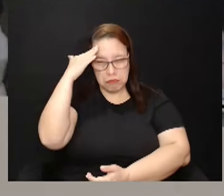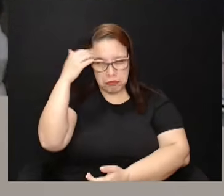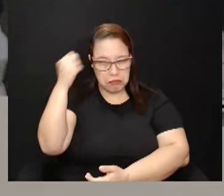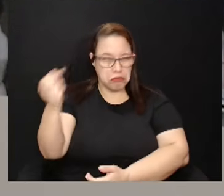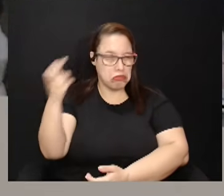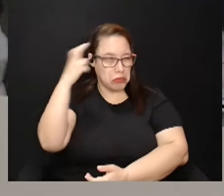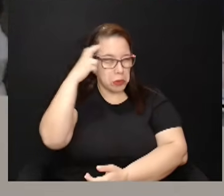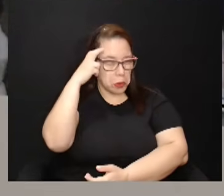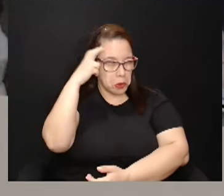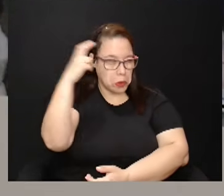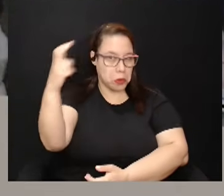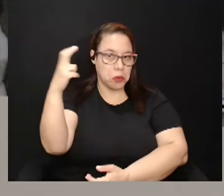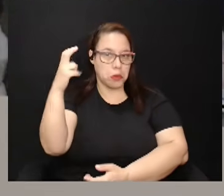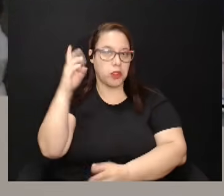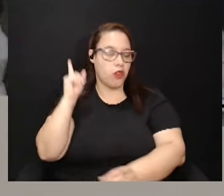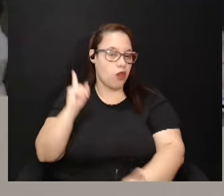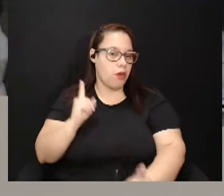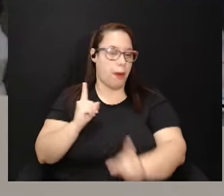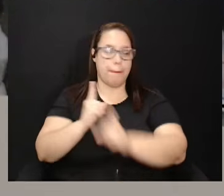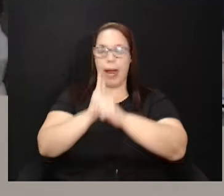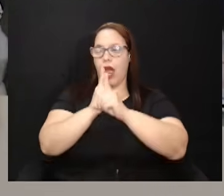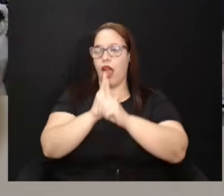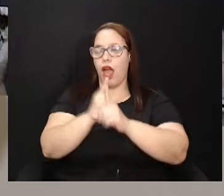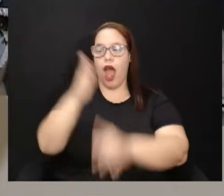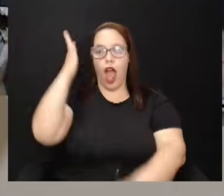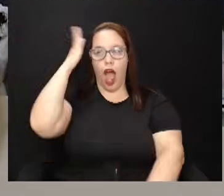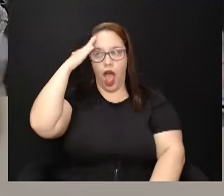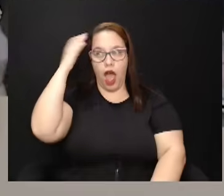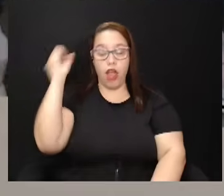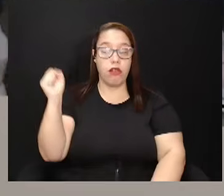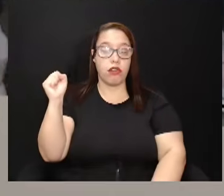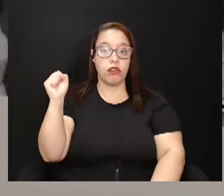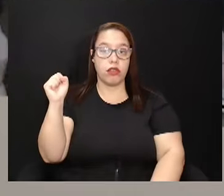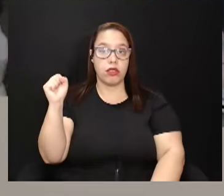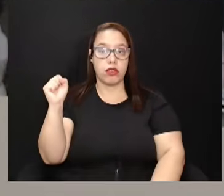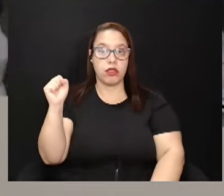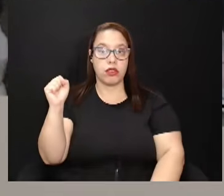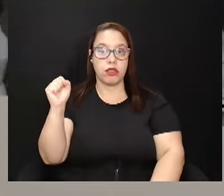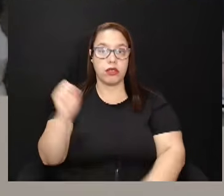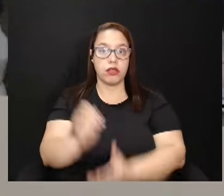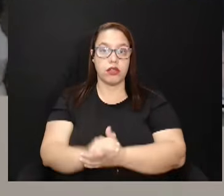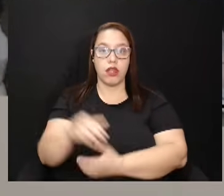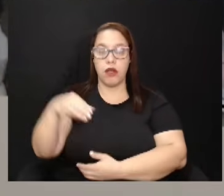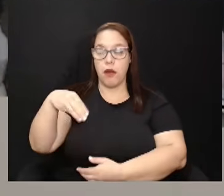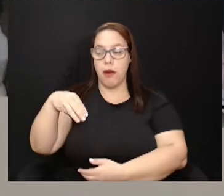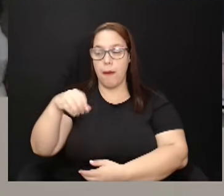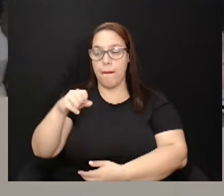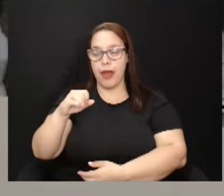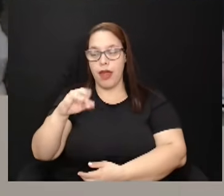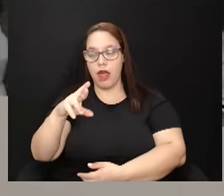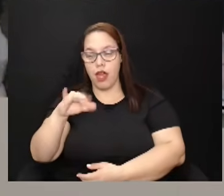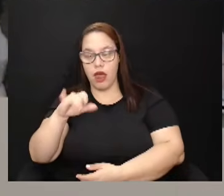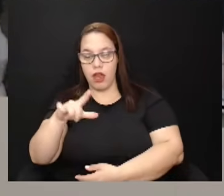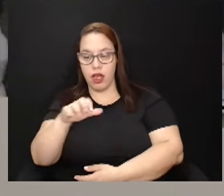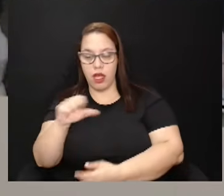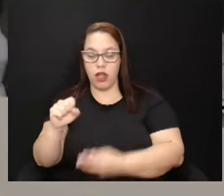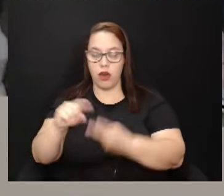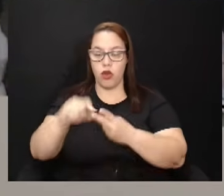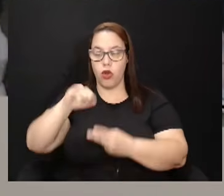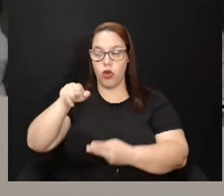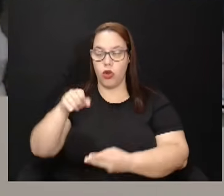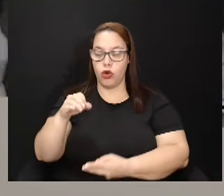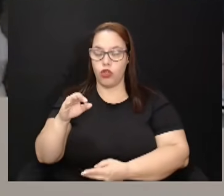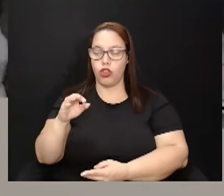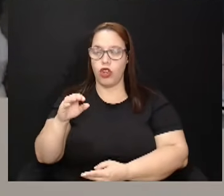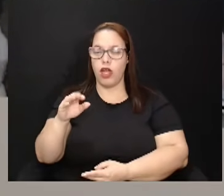meu encontro. Sábios que eu quero dizer, Nolano Meirelles de Almeida, J. França. Depois eu